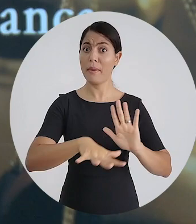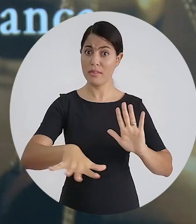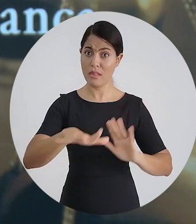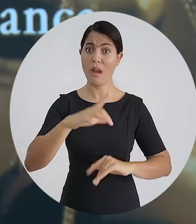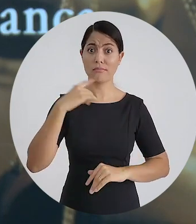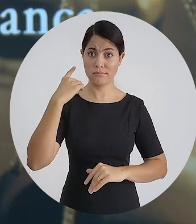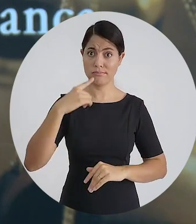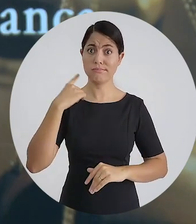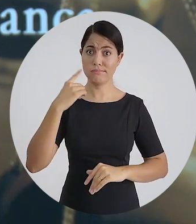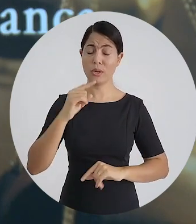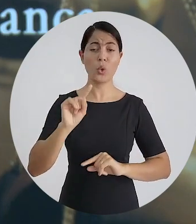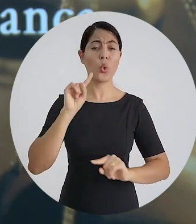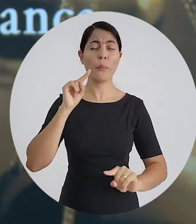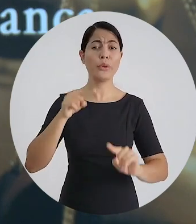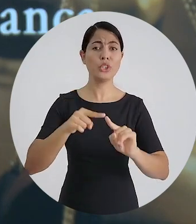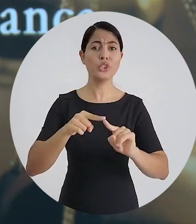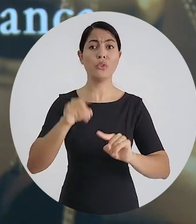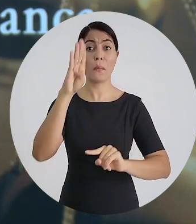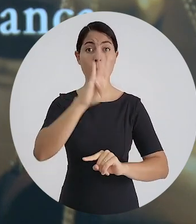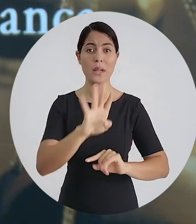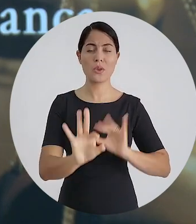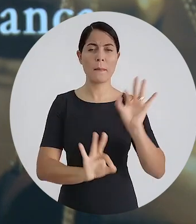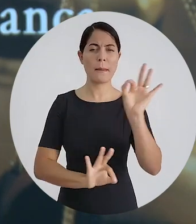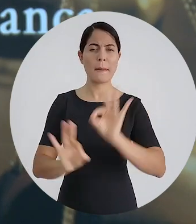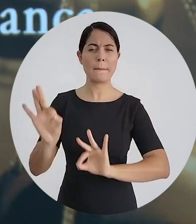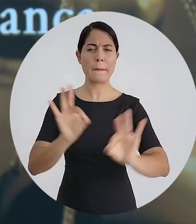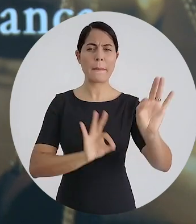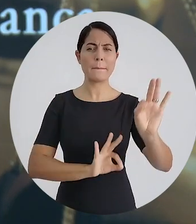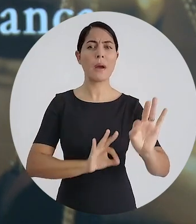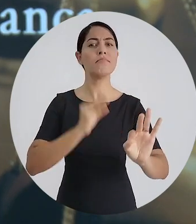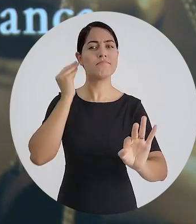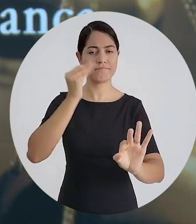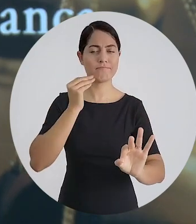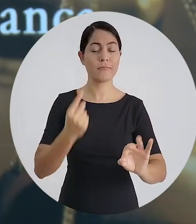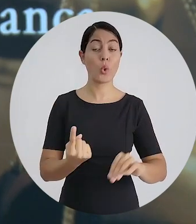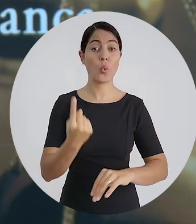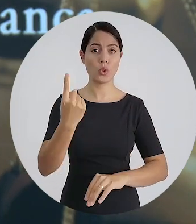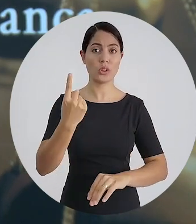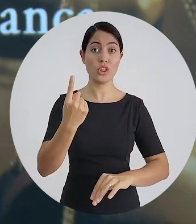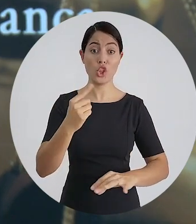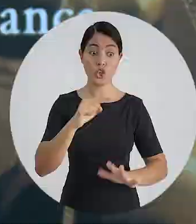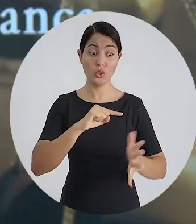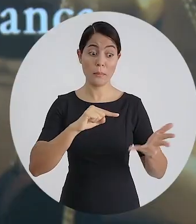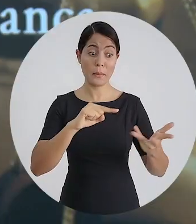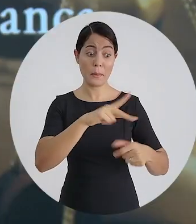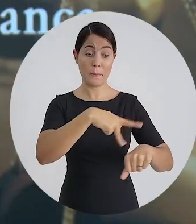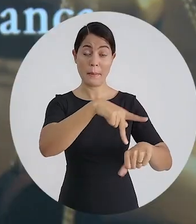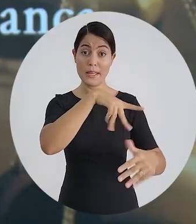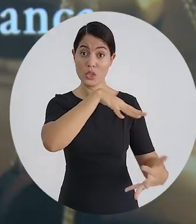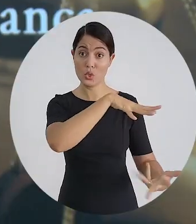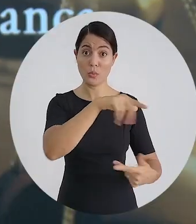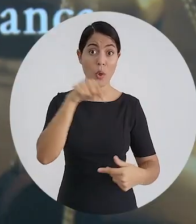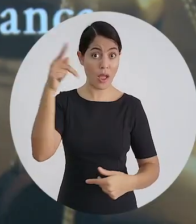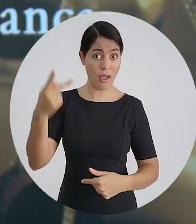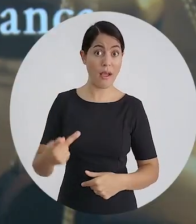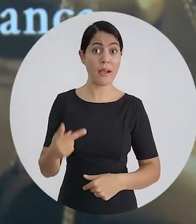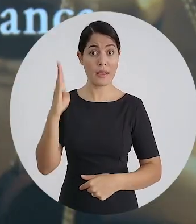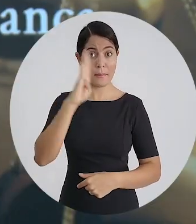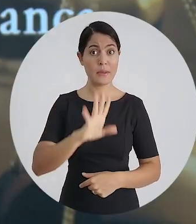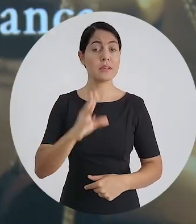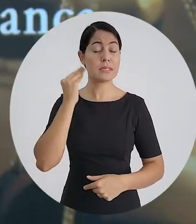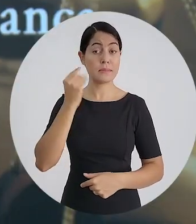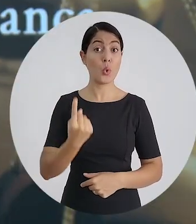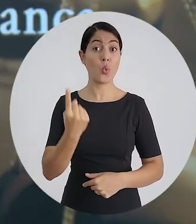princípios basilares da advocacia, que construiu no Brasil uma experiência única no mundo. Acho que nós, esse ano, temos